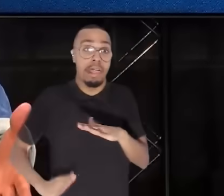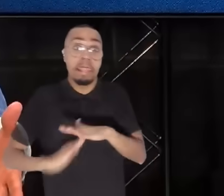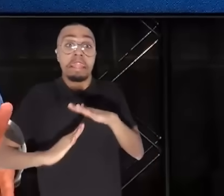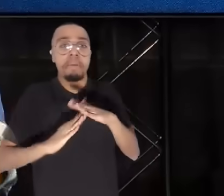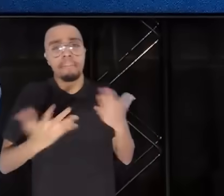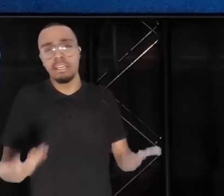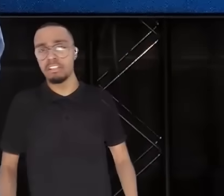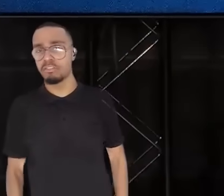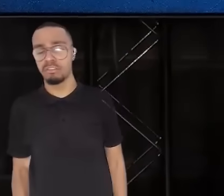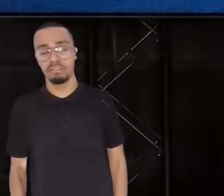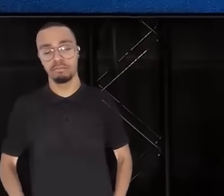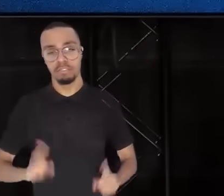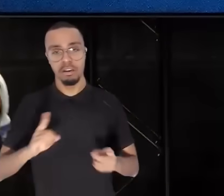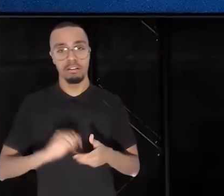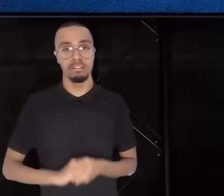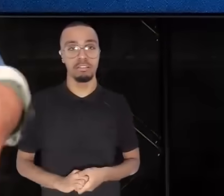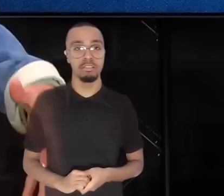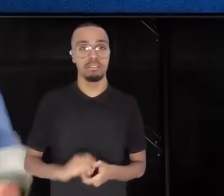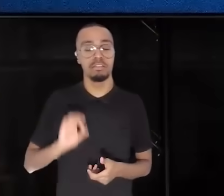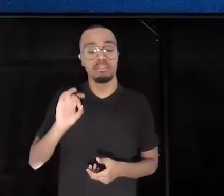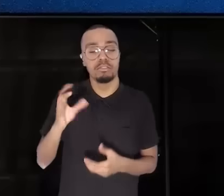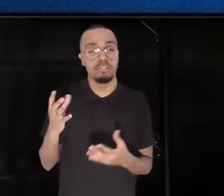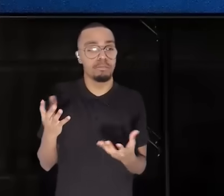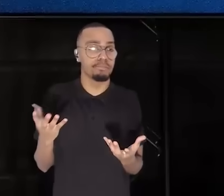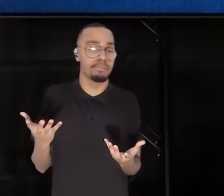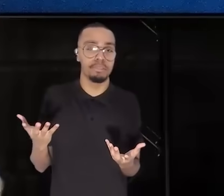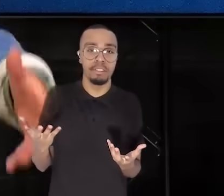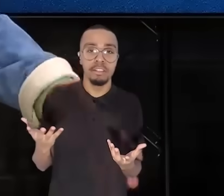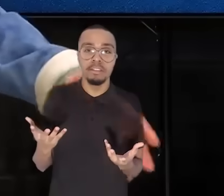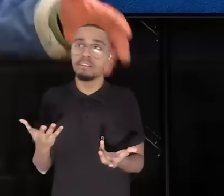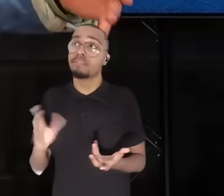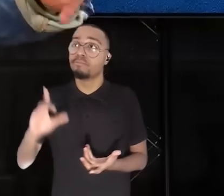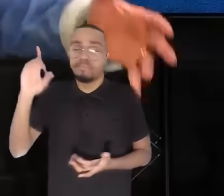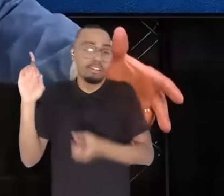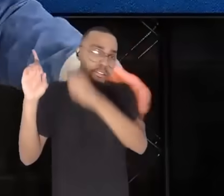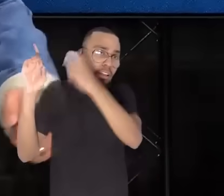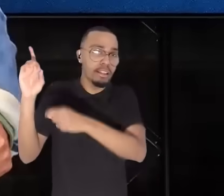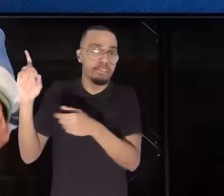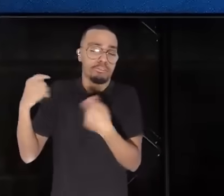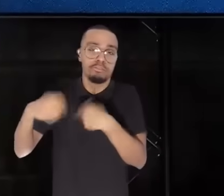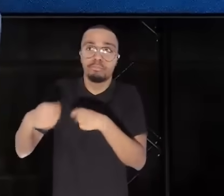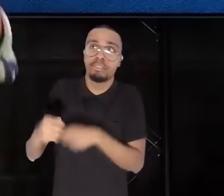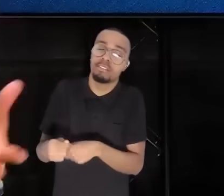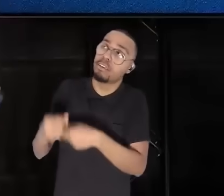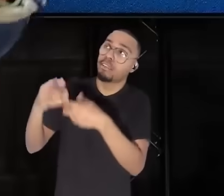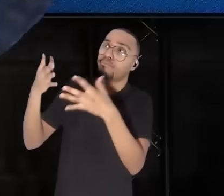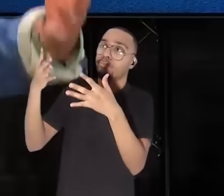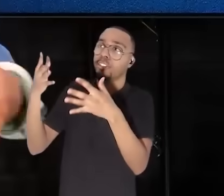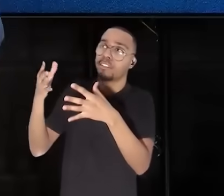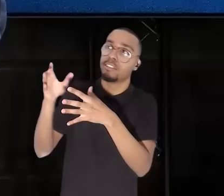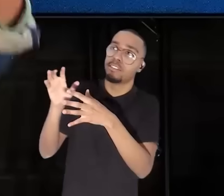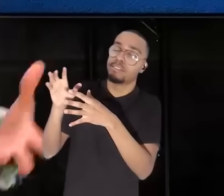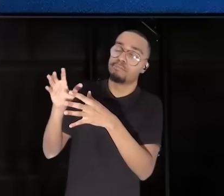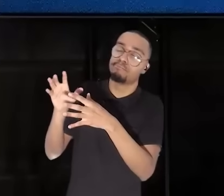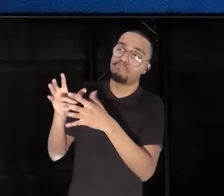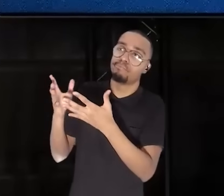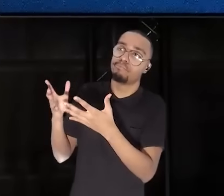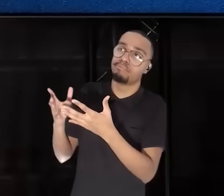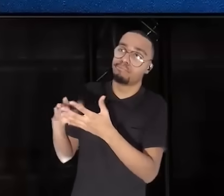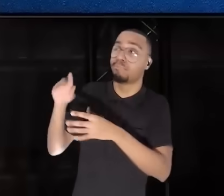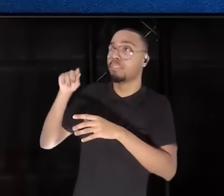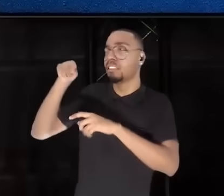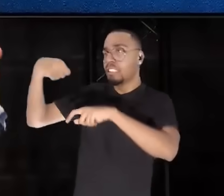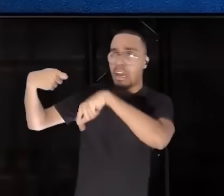doador, mas eu sou muito mais do que um Deus doador. Eu sou um Deus que cura, mas eu sou muito mais do que um Deus que